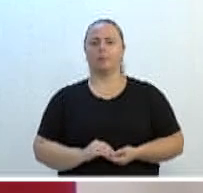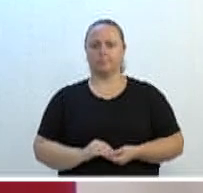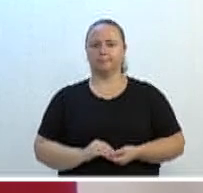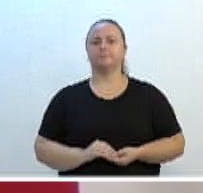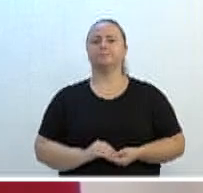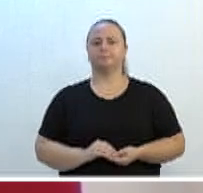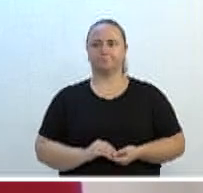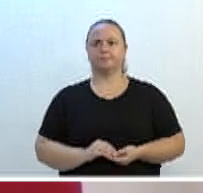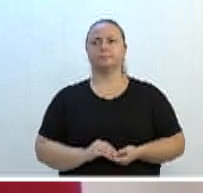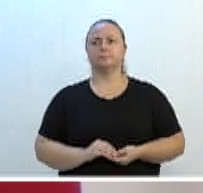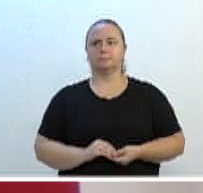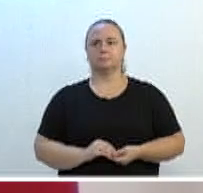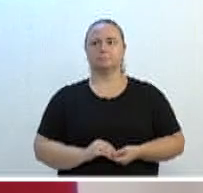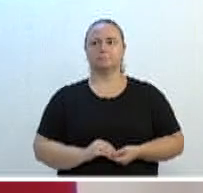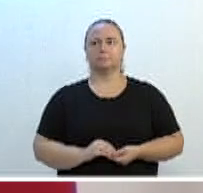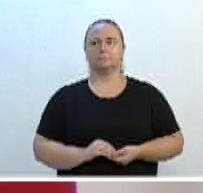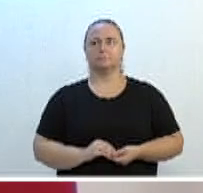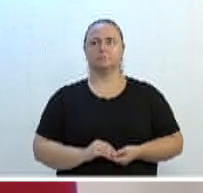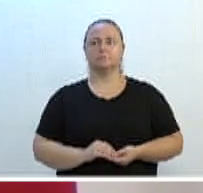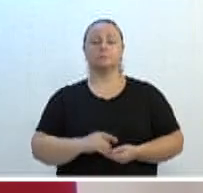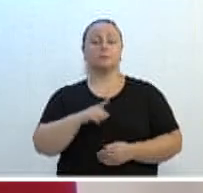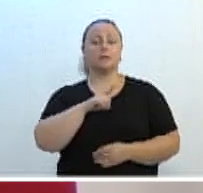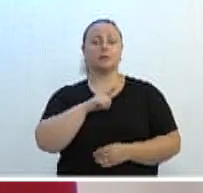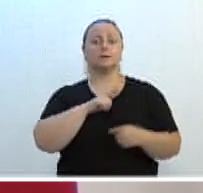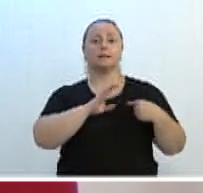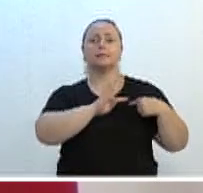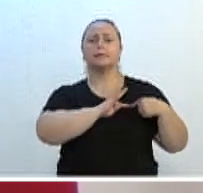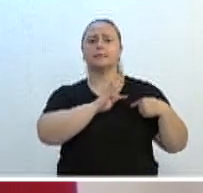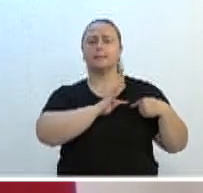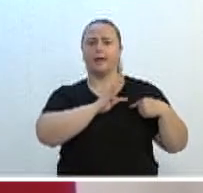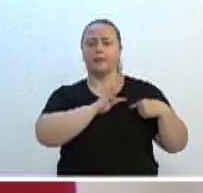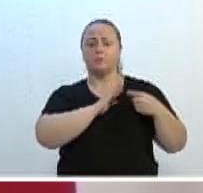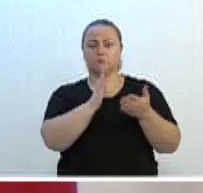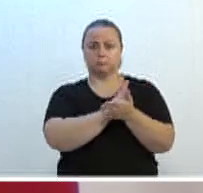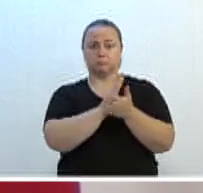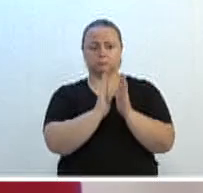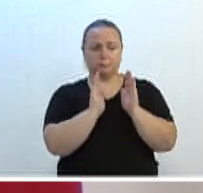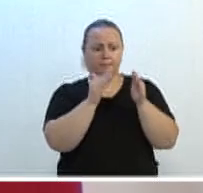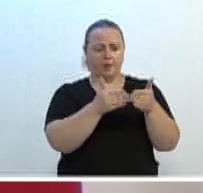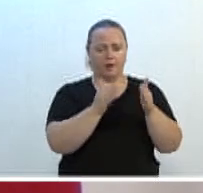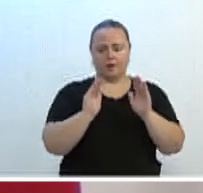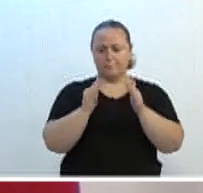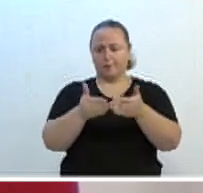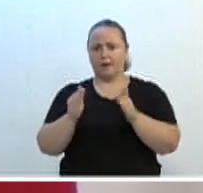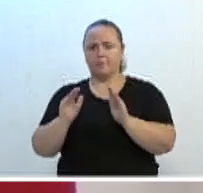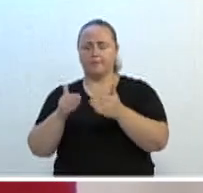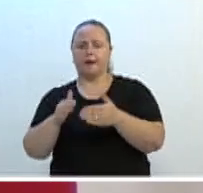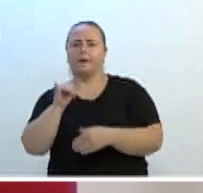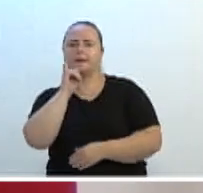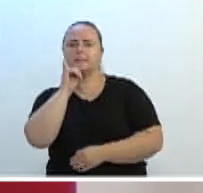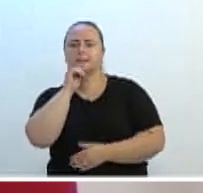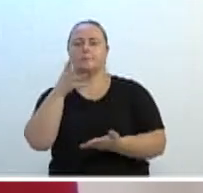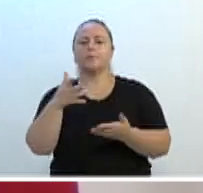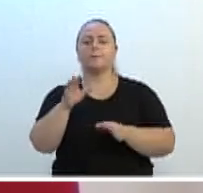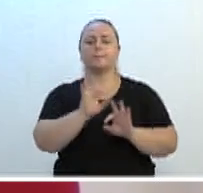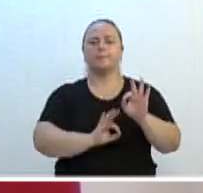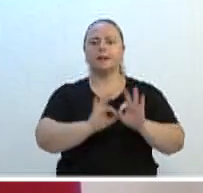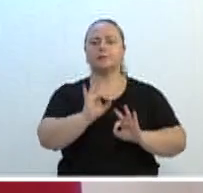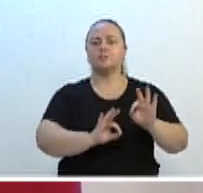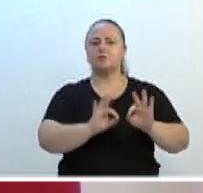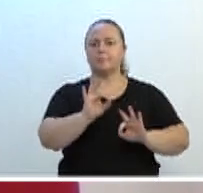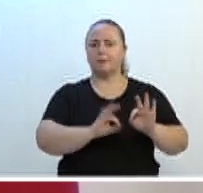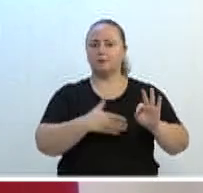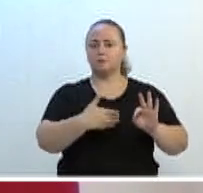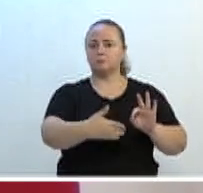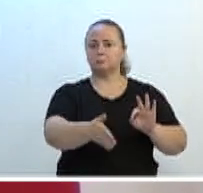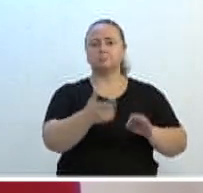técnicos que estão em pastas específicas da nossa cidade, o planejamento, por exemplo. Eu gostaria